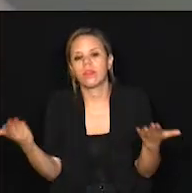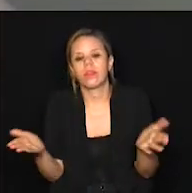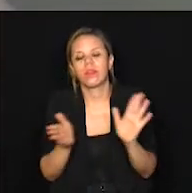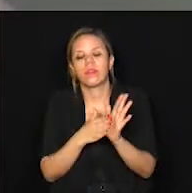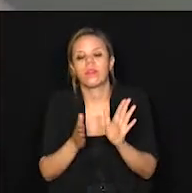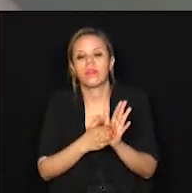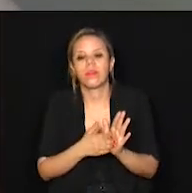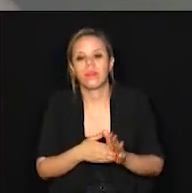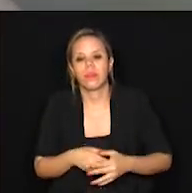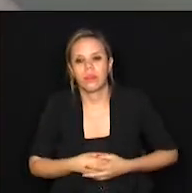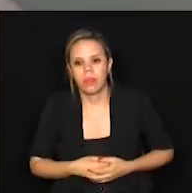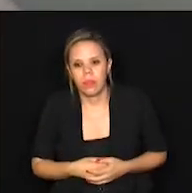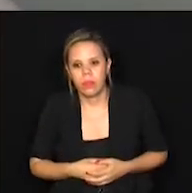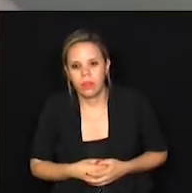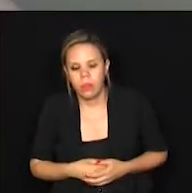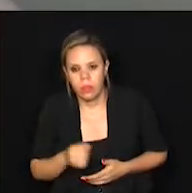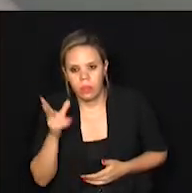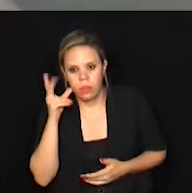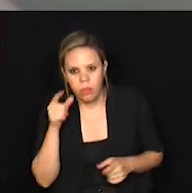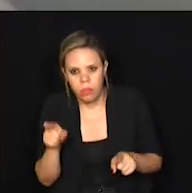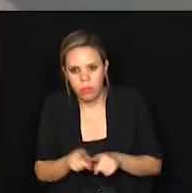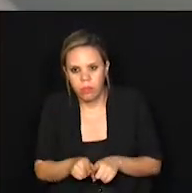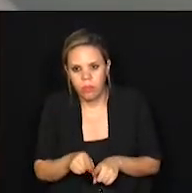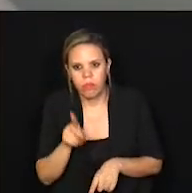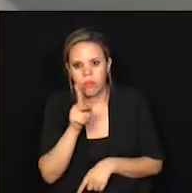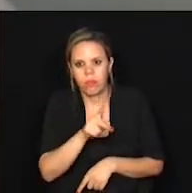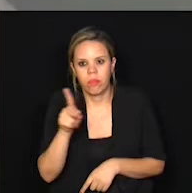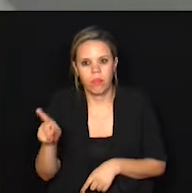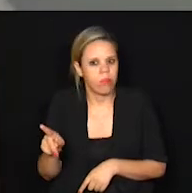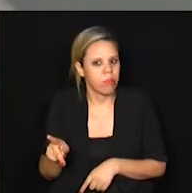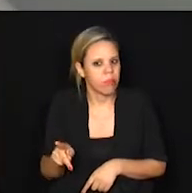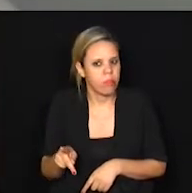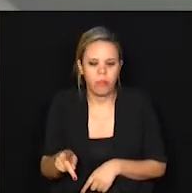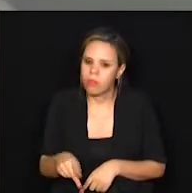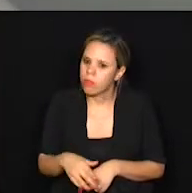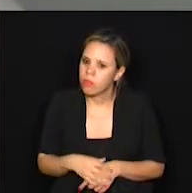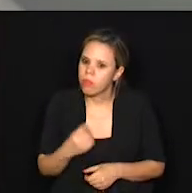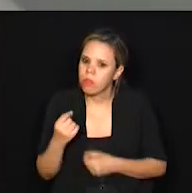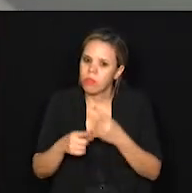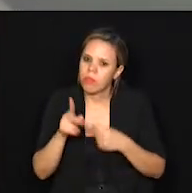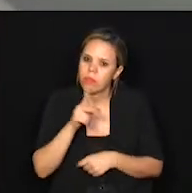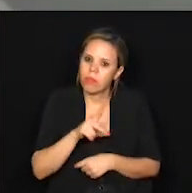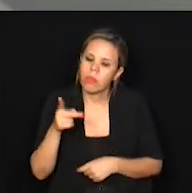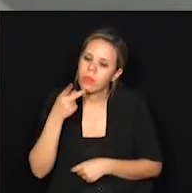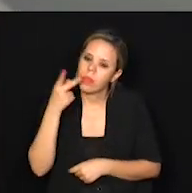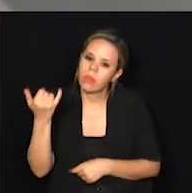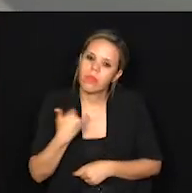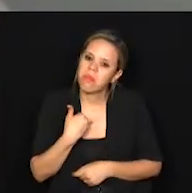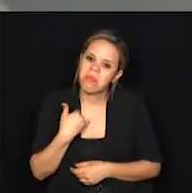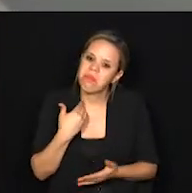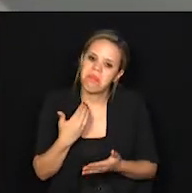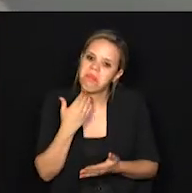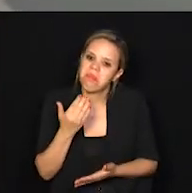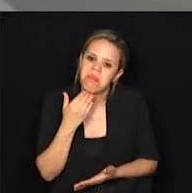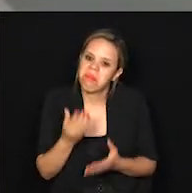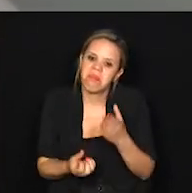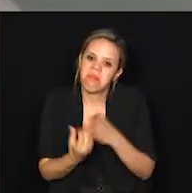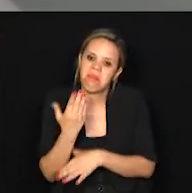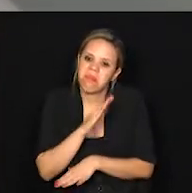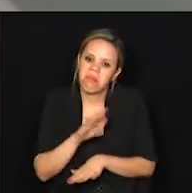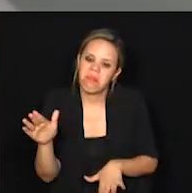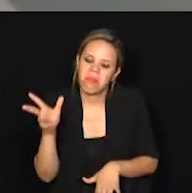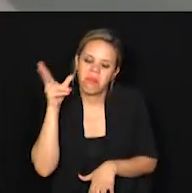para as famílias, para assistência social e para a saúde, porque nós fizemos uma grande colisão dentro da região para